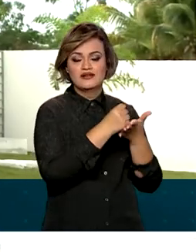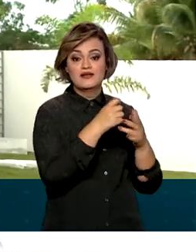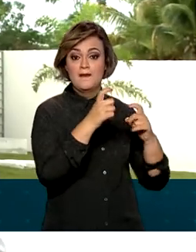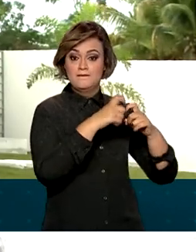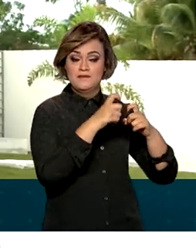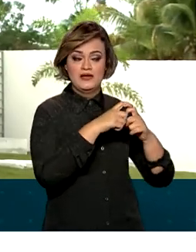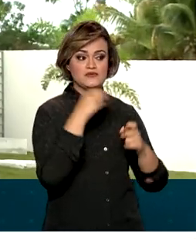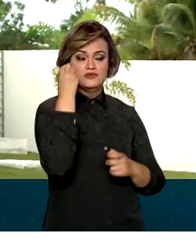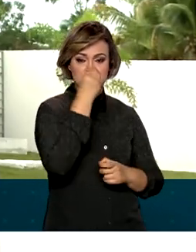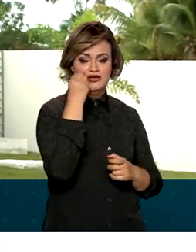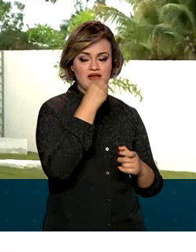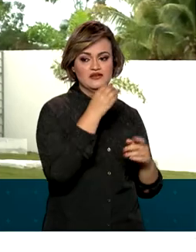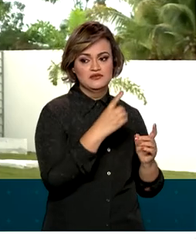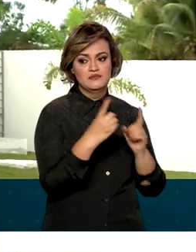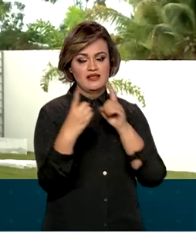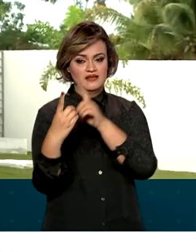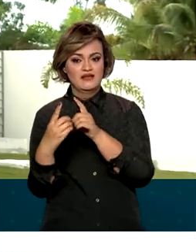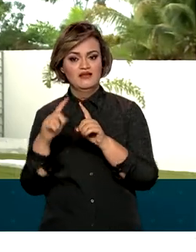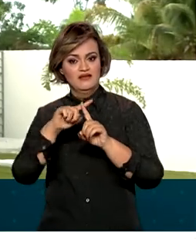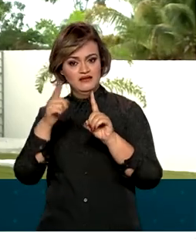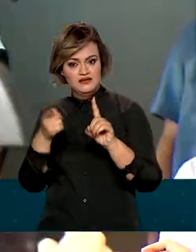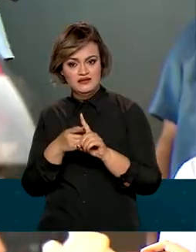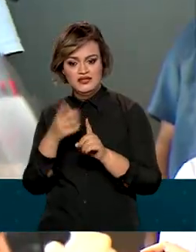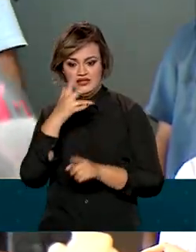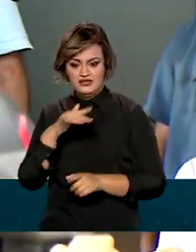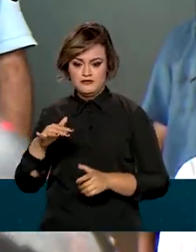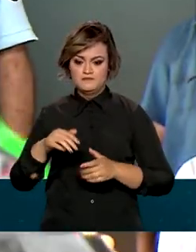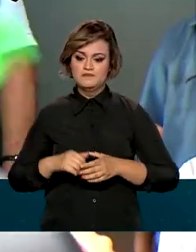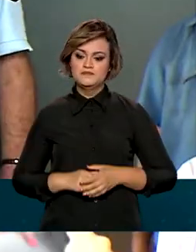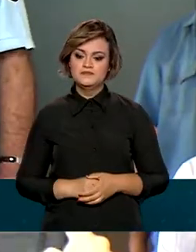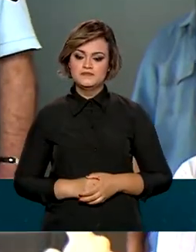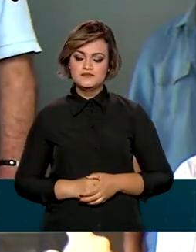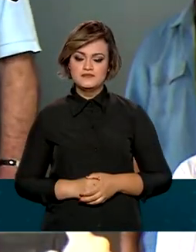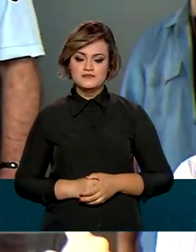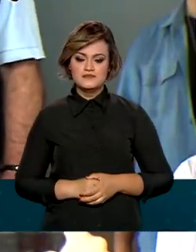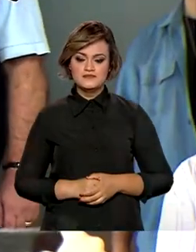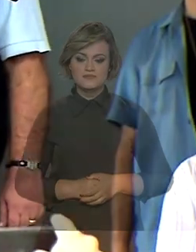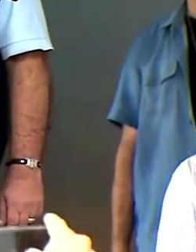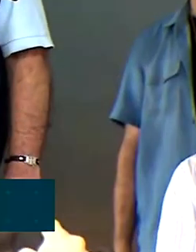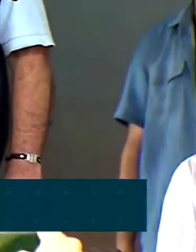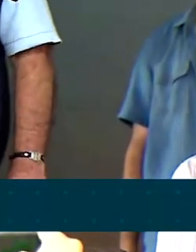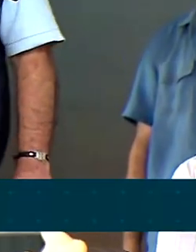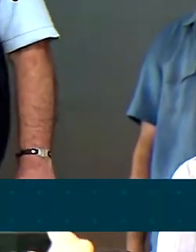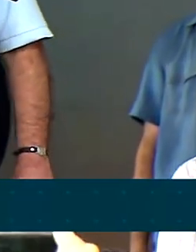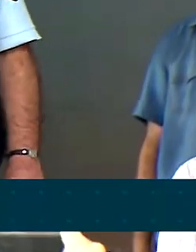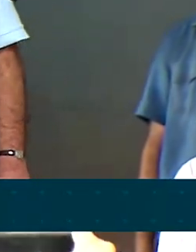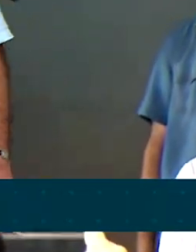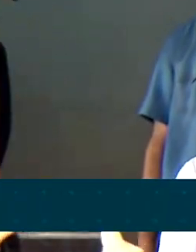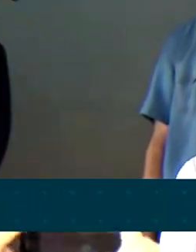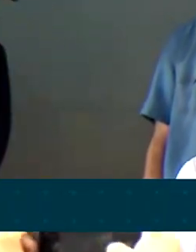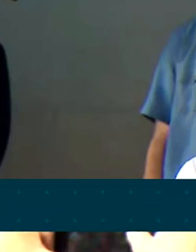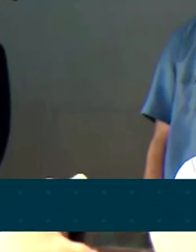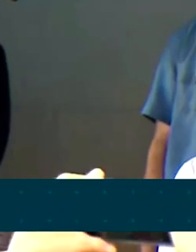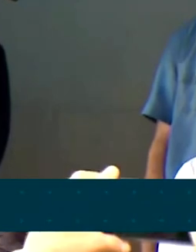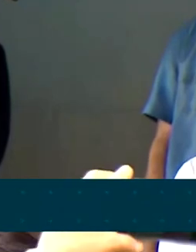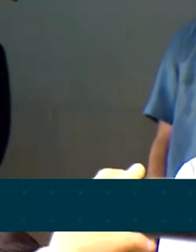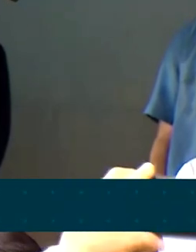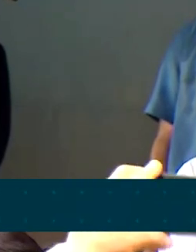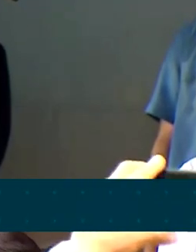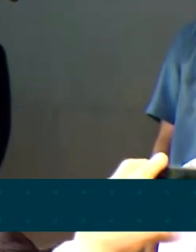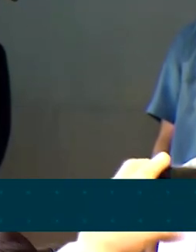especializados para atender gestantes e crianças. Não podemos aceitar mais as nossas gestantes